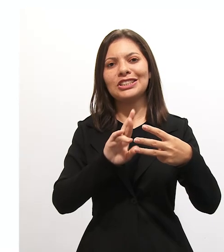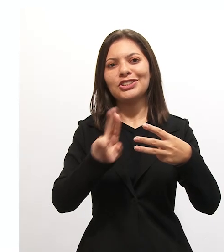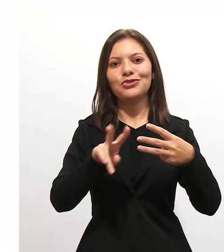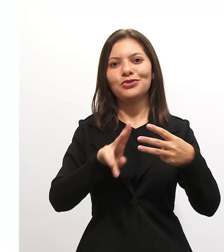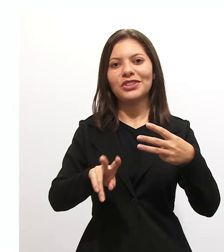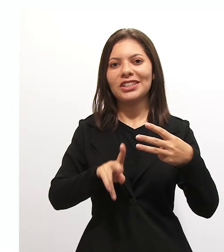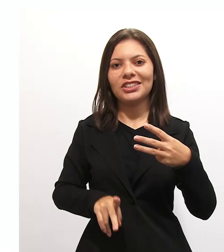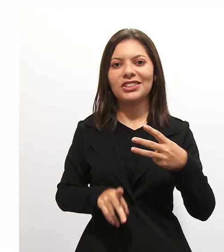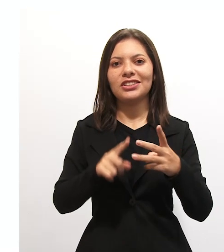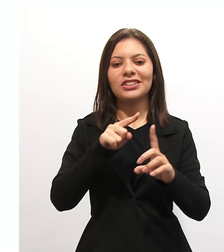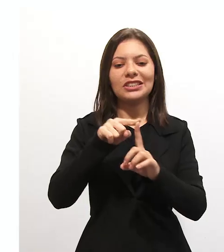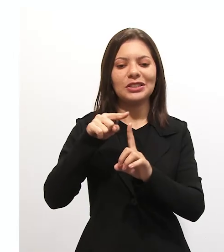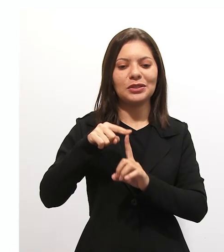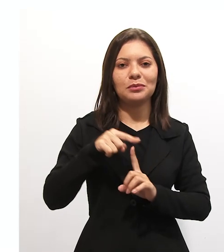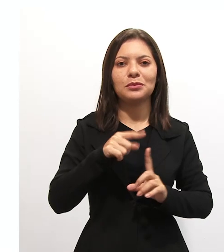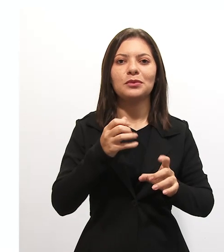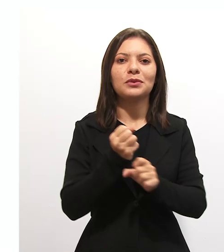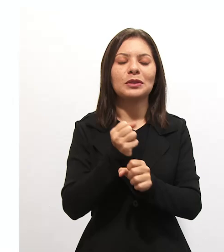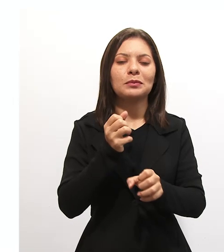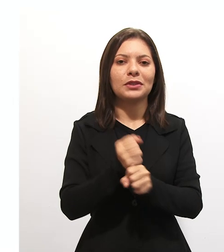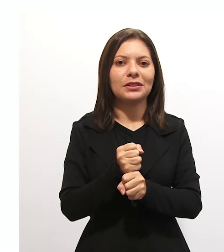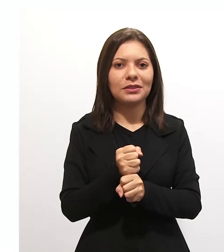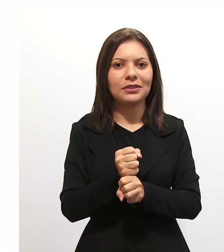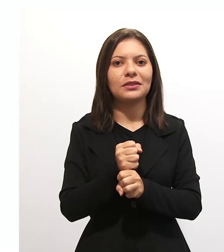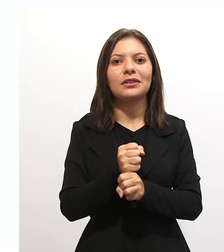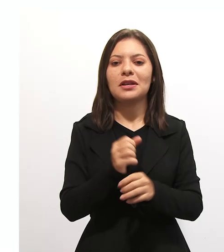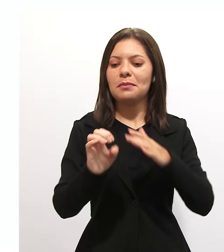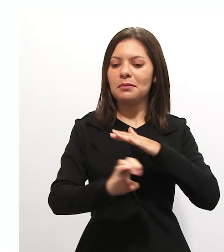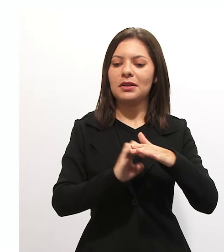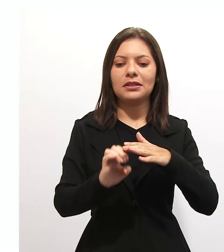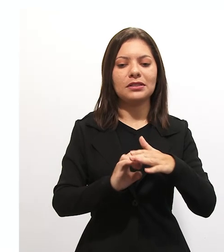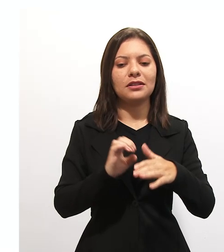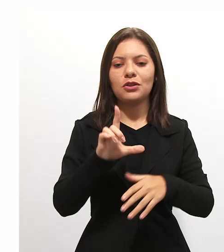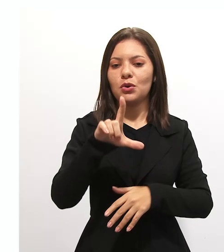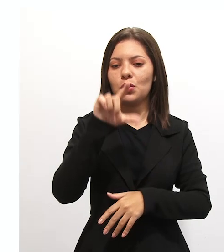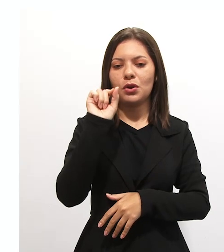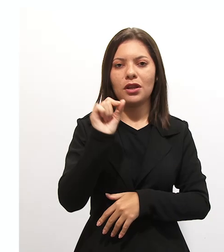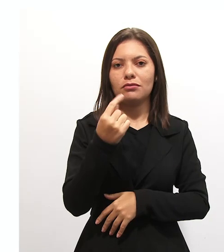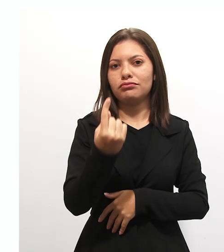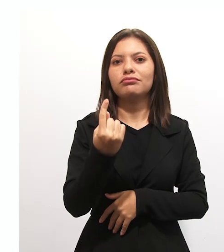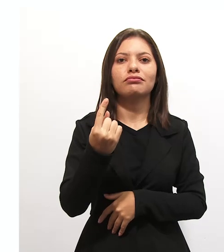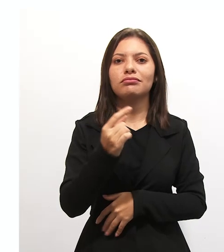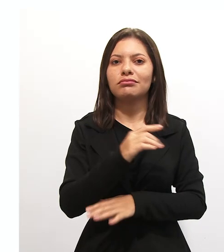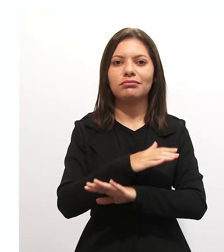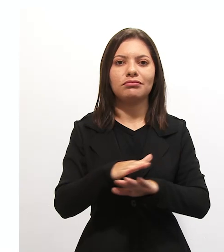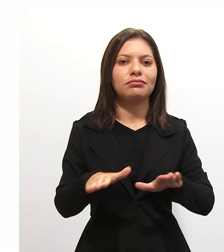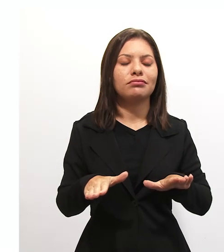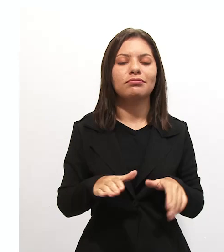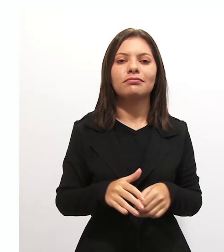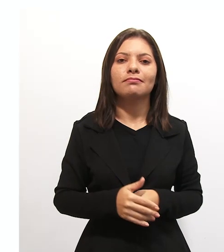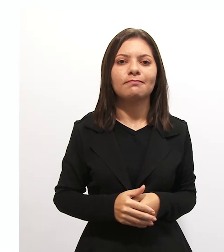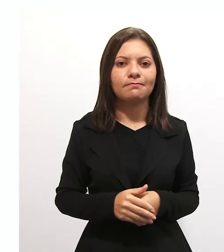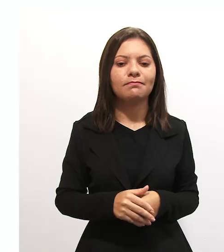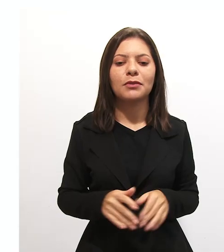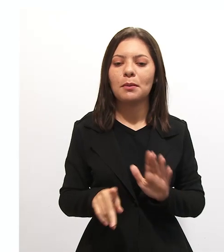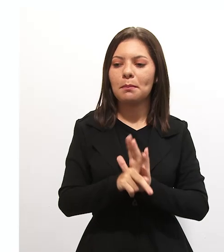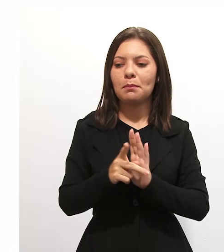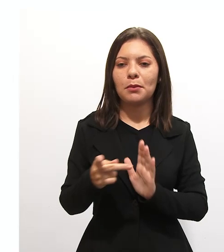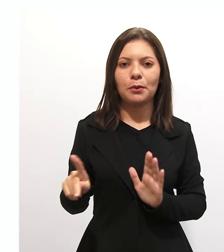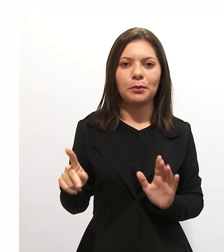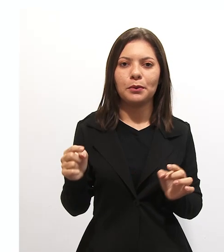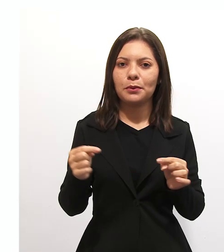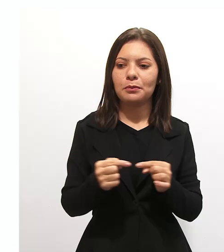tipo de orçamento. E cada empresa deve escolher o modelo mais adequado ao seu ritmo e, é